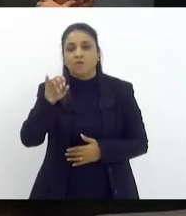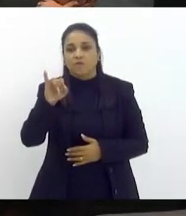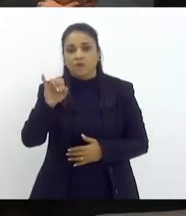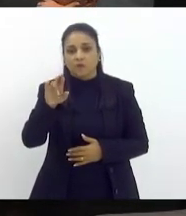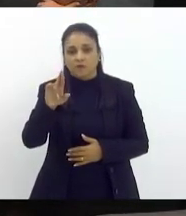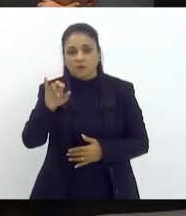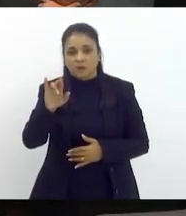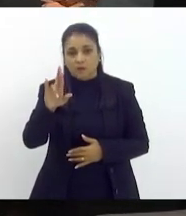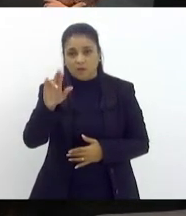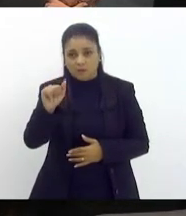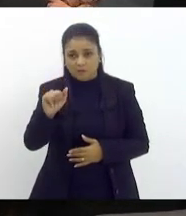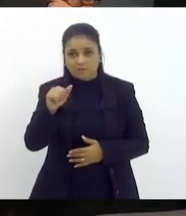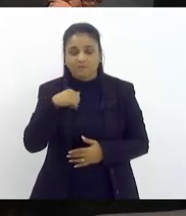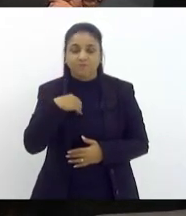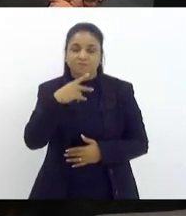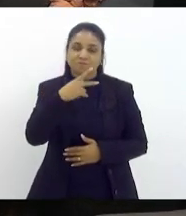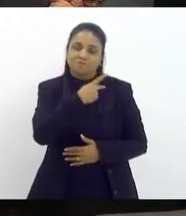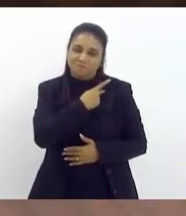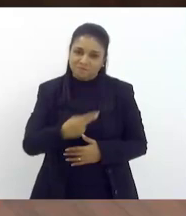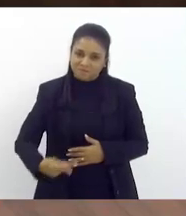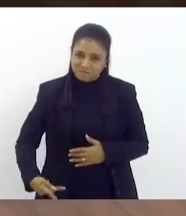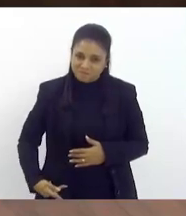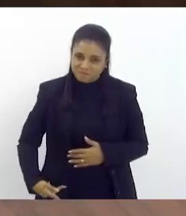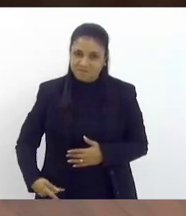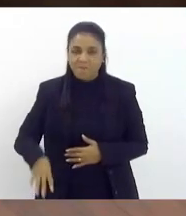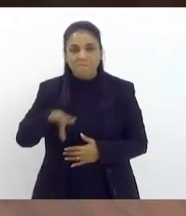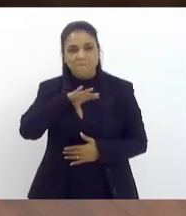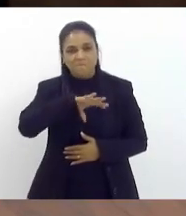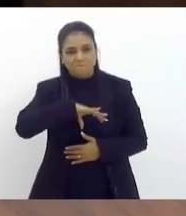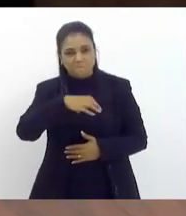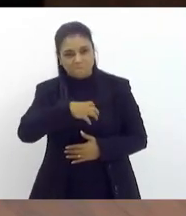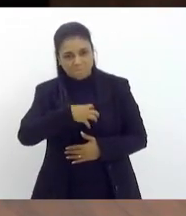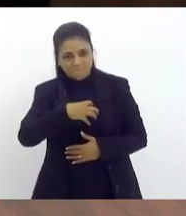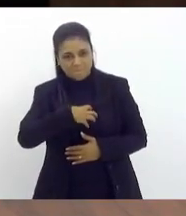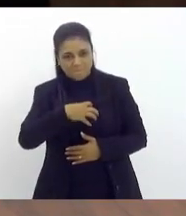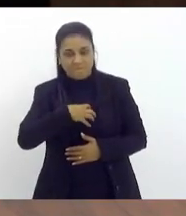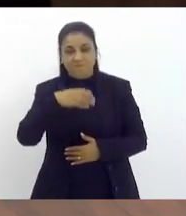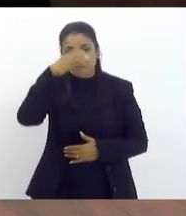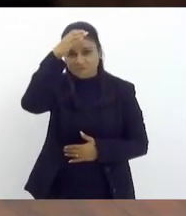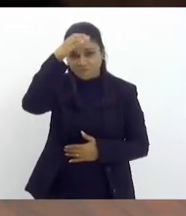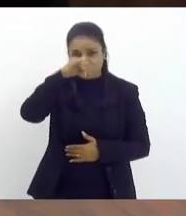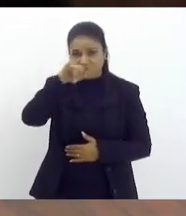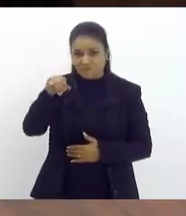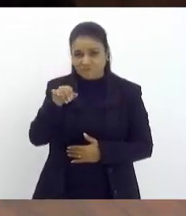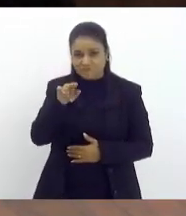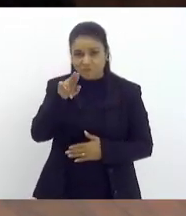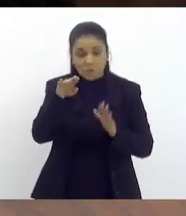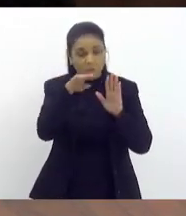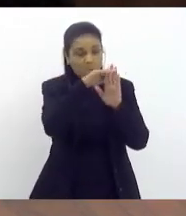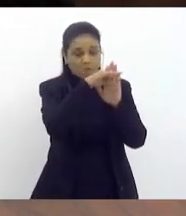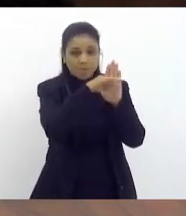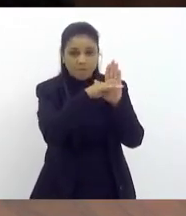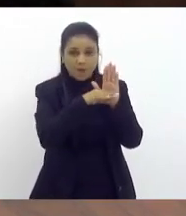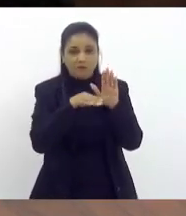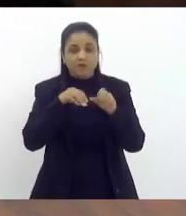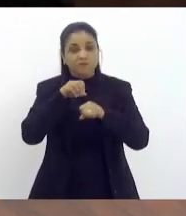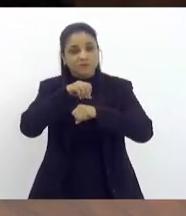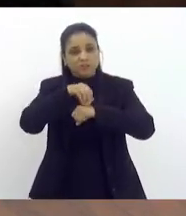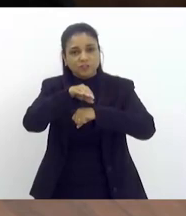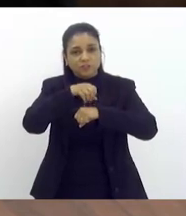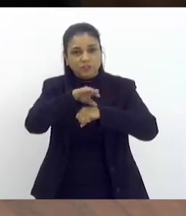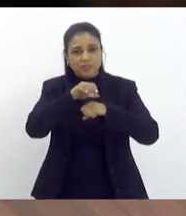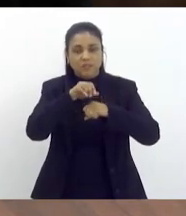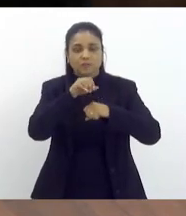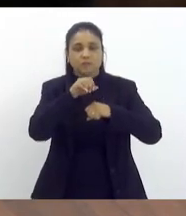presidenta baiana quero tá na pauta de hoje minha indicação Legislativa